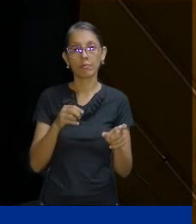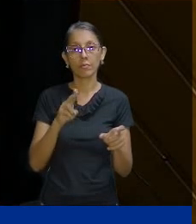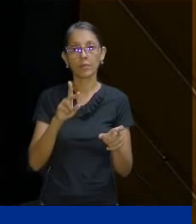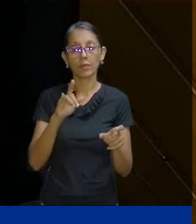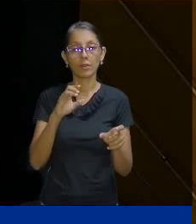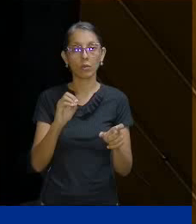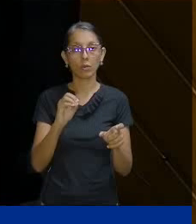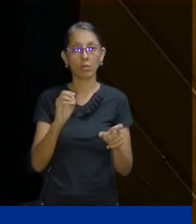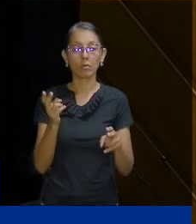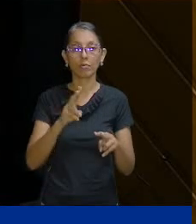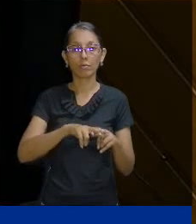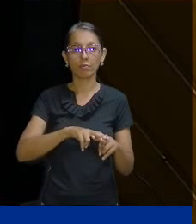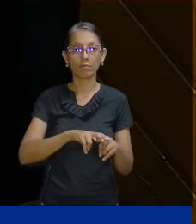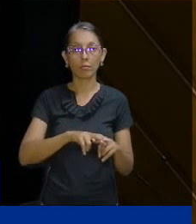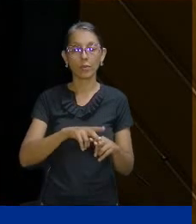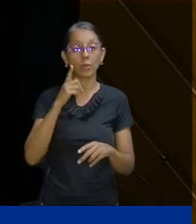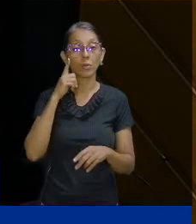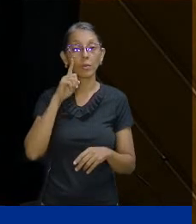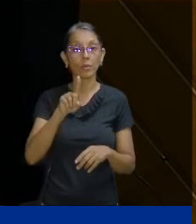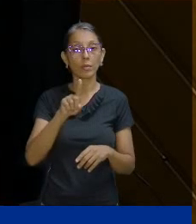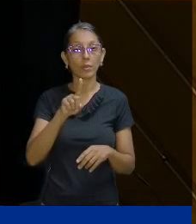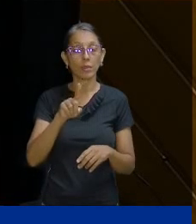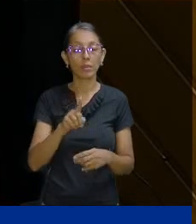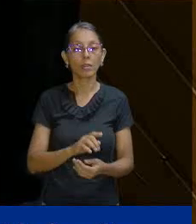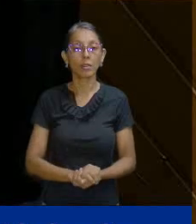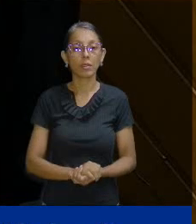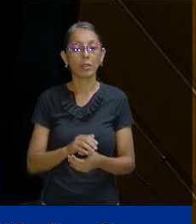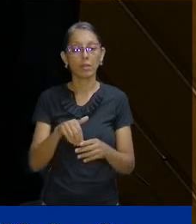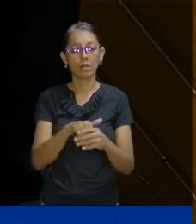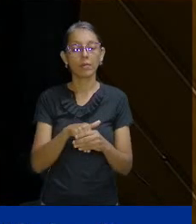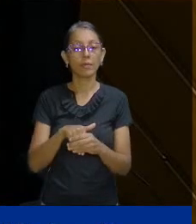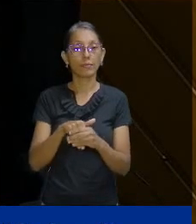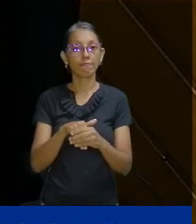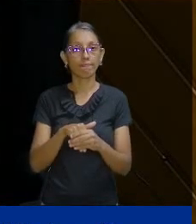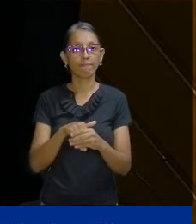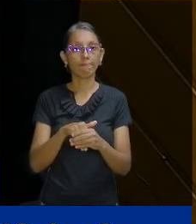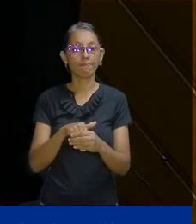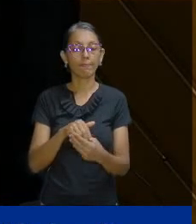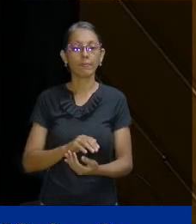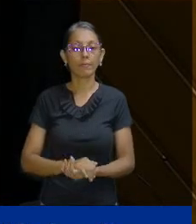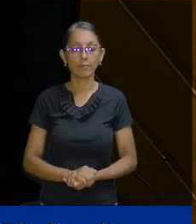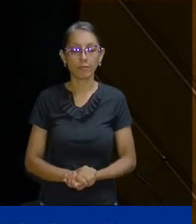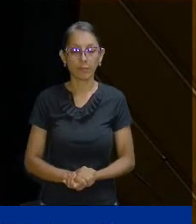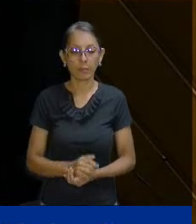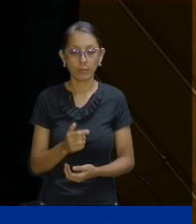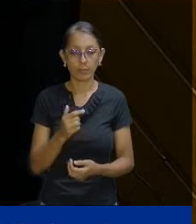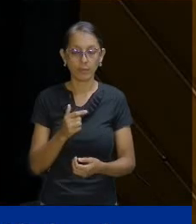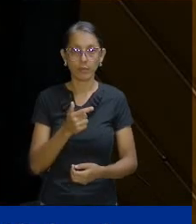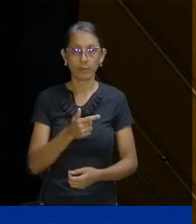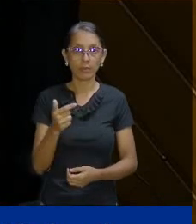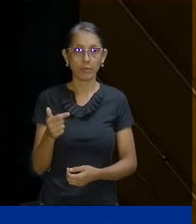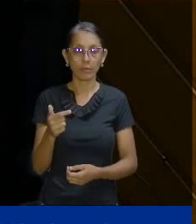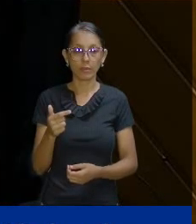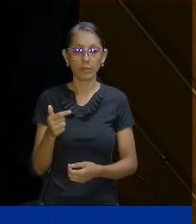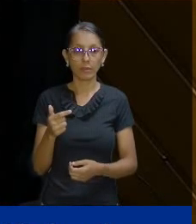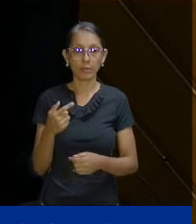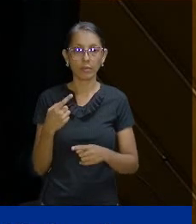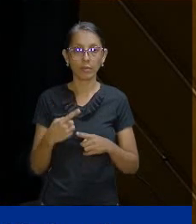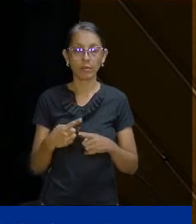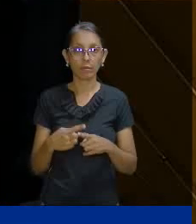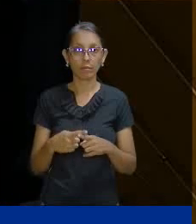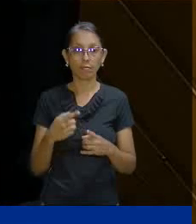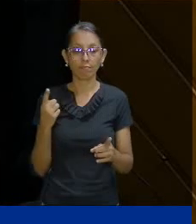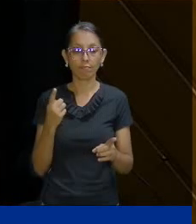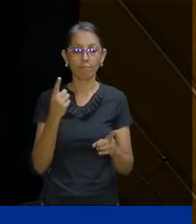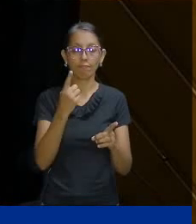no dia do primeiro turno das eleições de 22, quando este foi surpreendido transportando 2 pessoas às